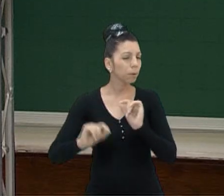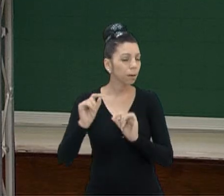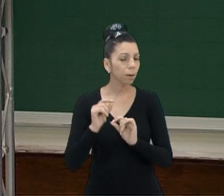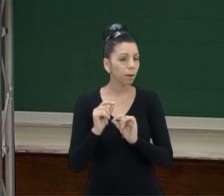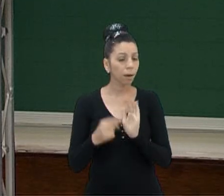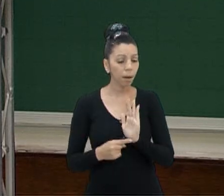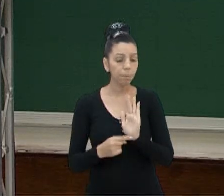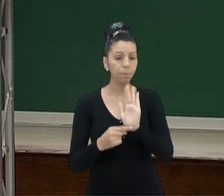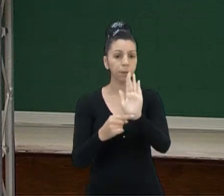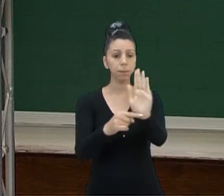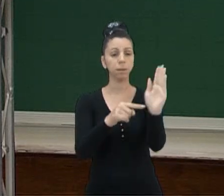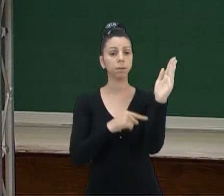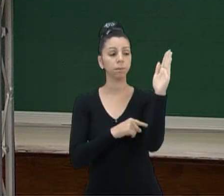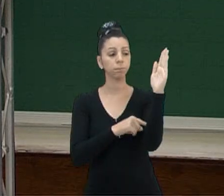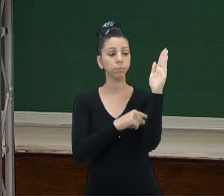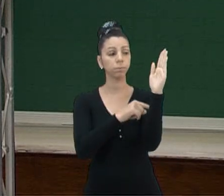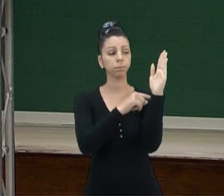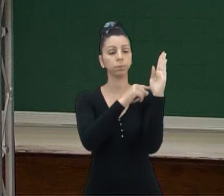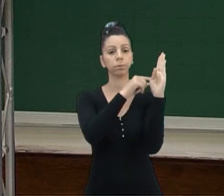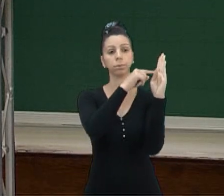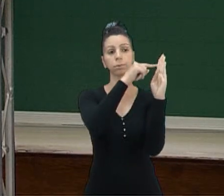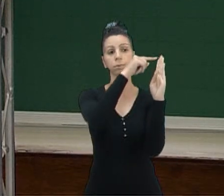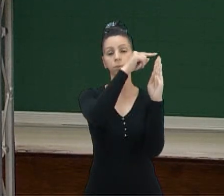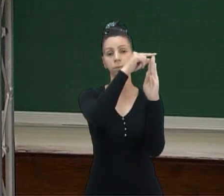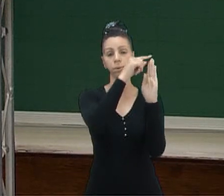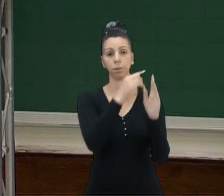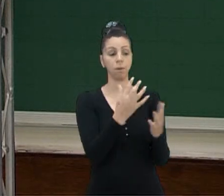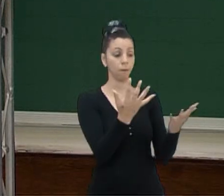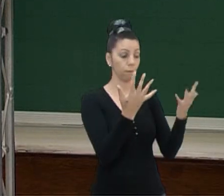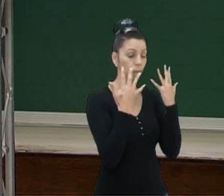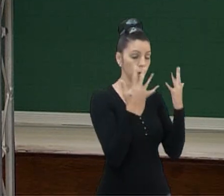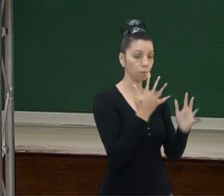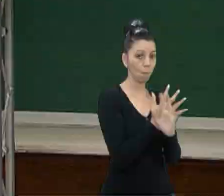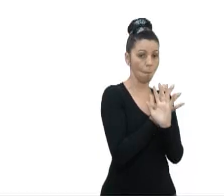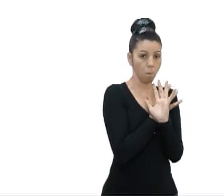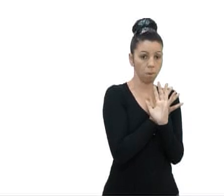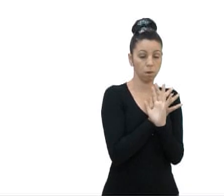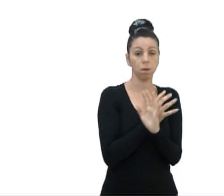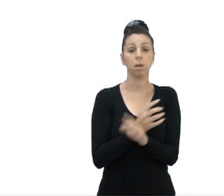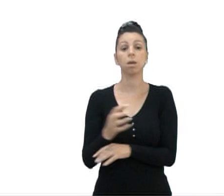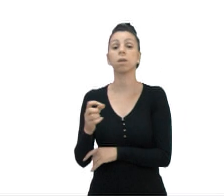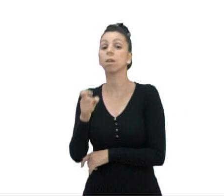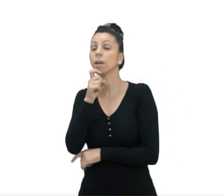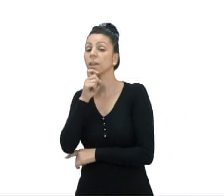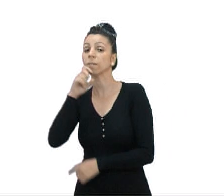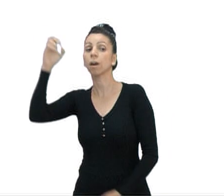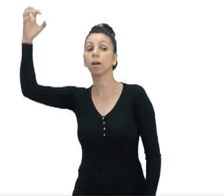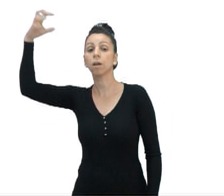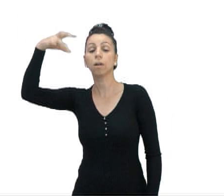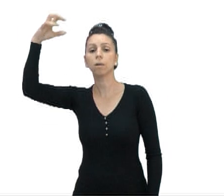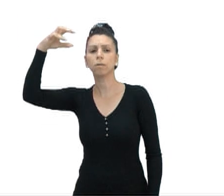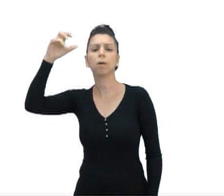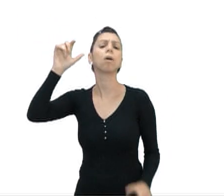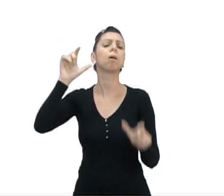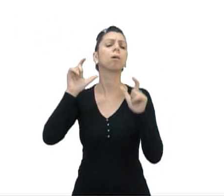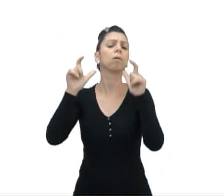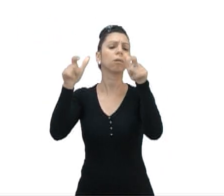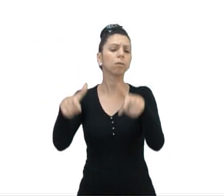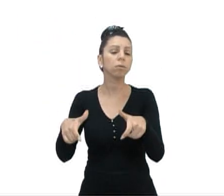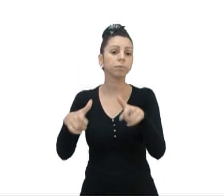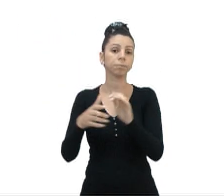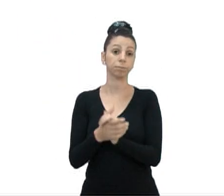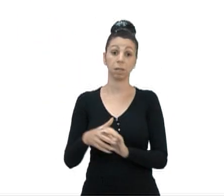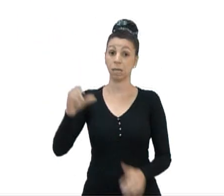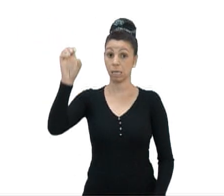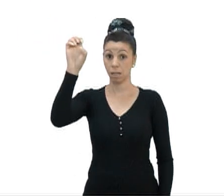médias térmicas mais altas da Europa com verões secos e invernos chuvosos. De quem nós estamos falando ali? De qual região? Europa